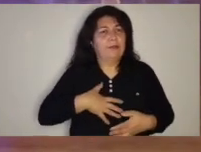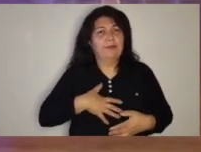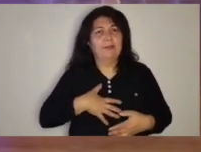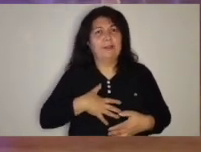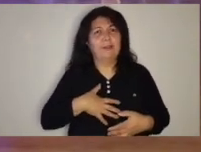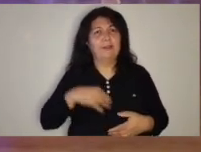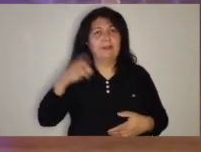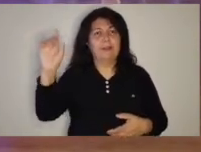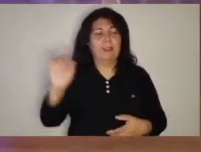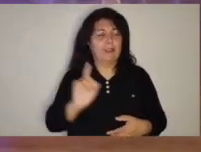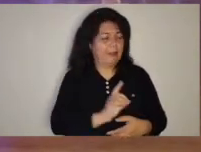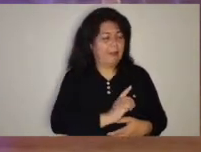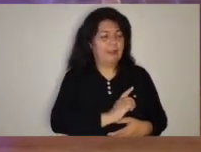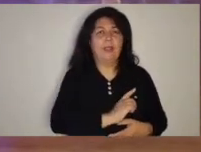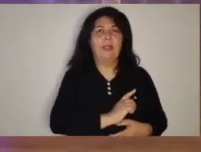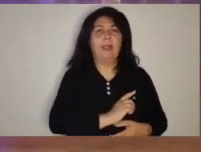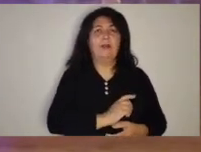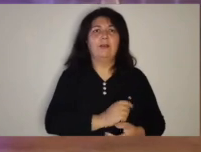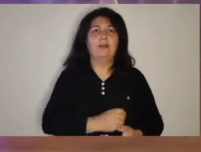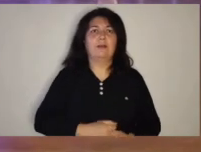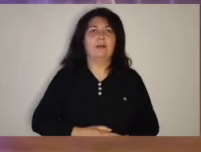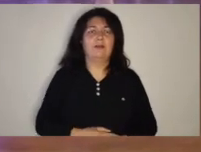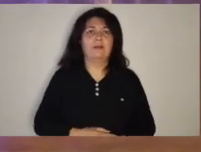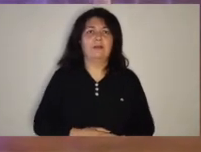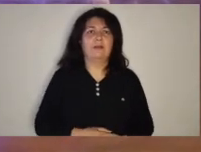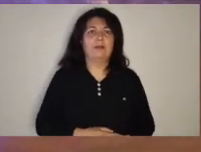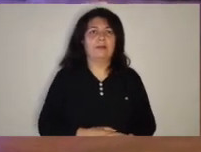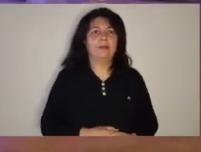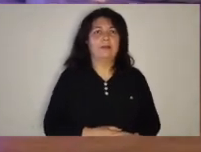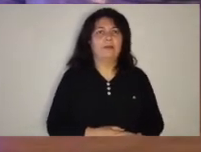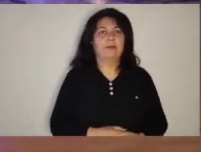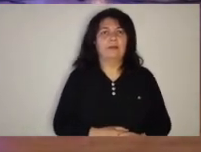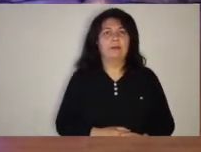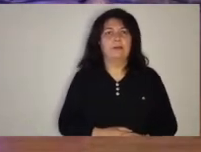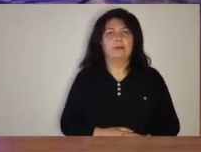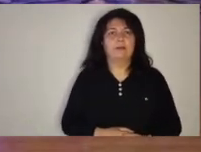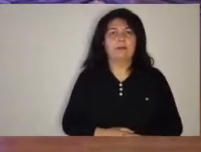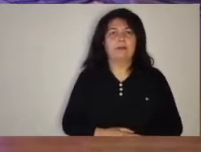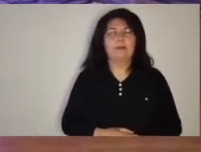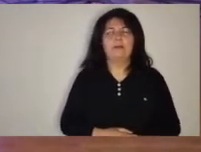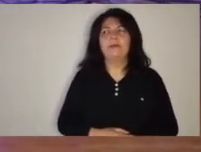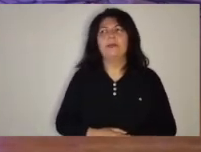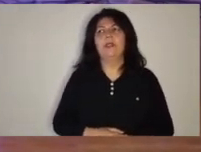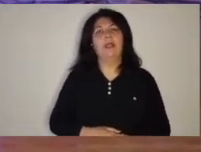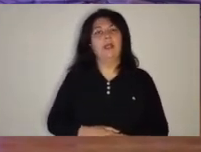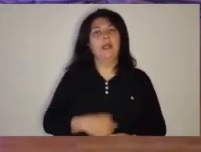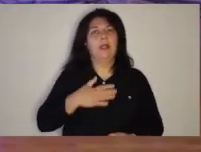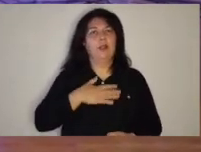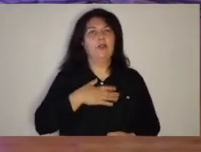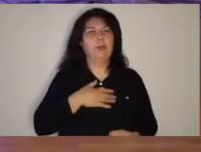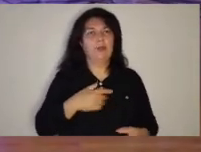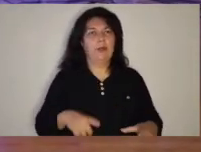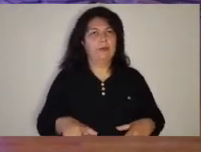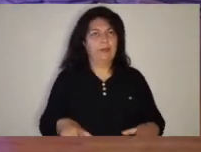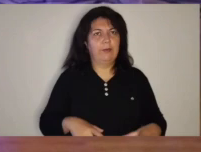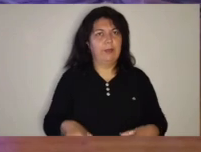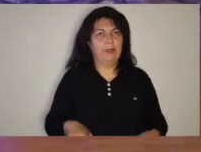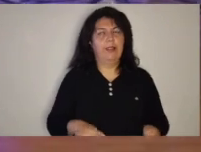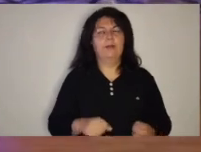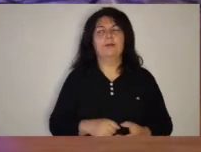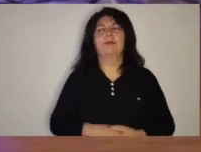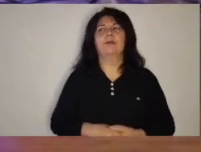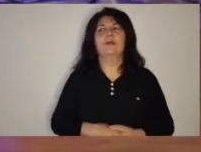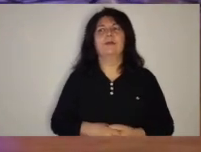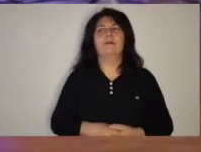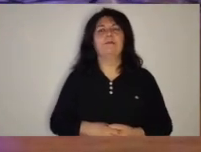Irmãos, vou falar uma coisa para vocês. Onde eu trabalho, fizeram uma proposta para a gente ter uma